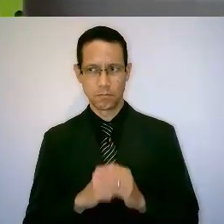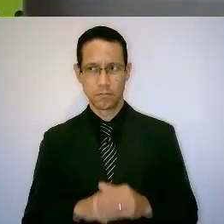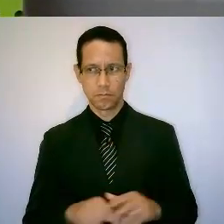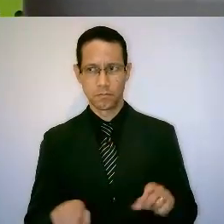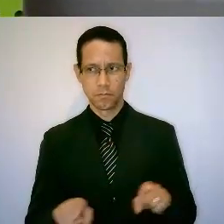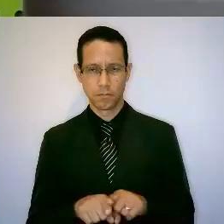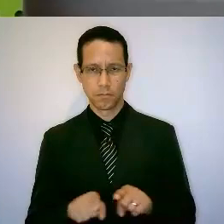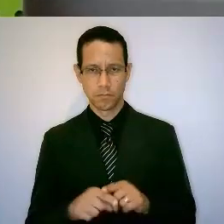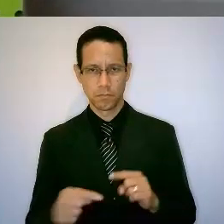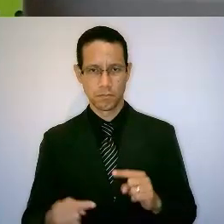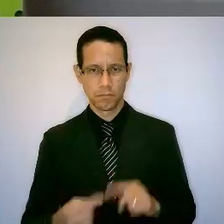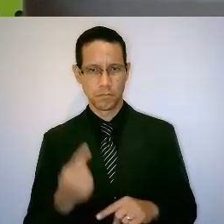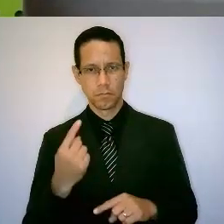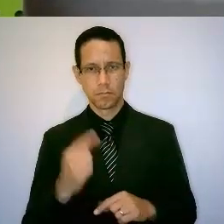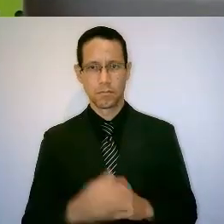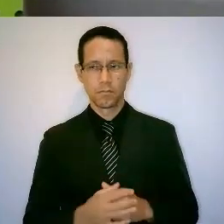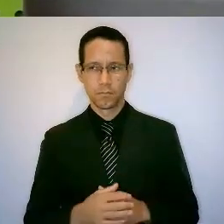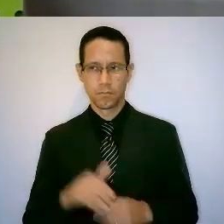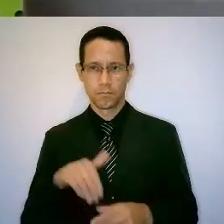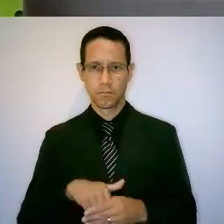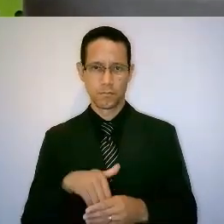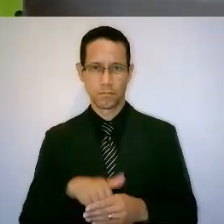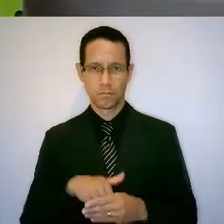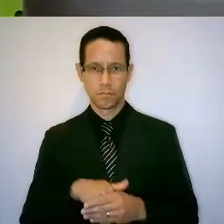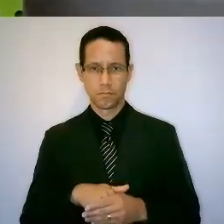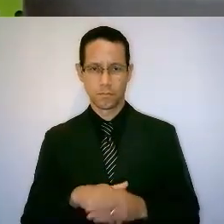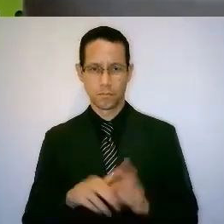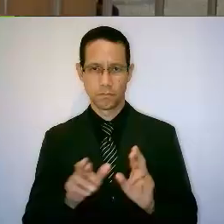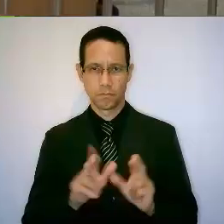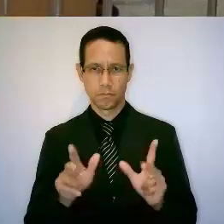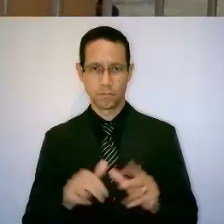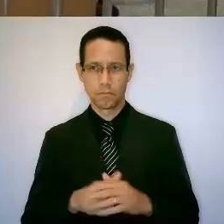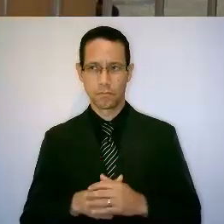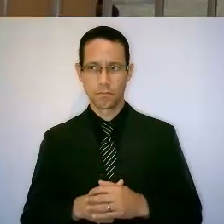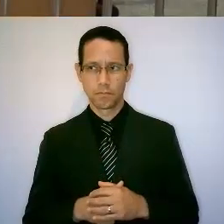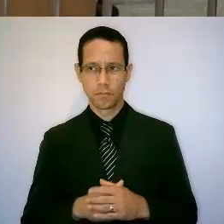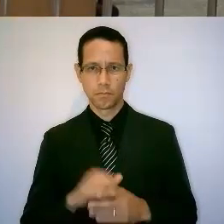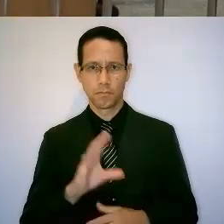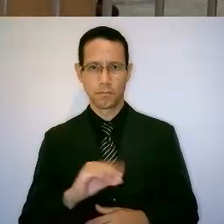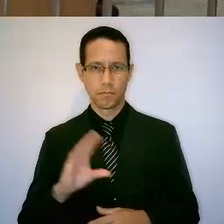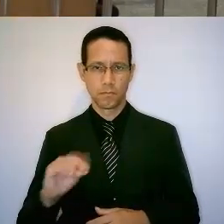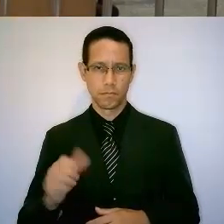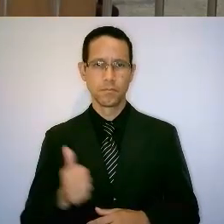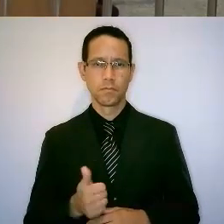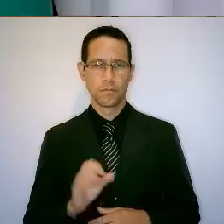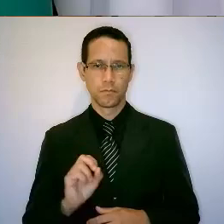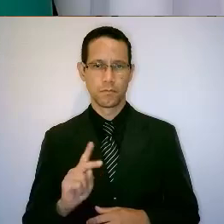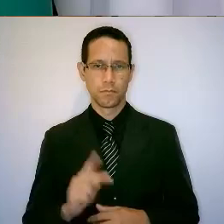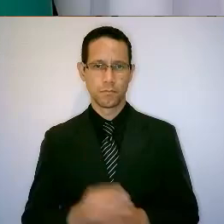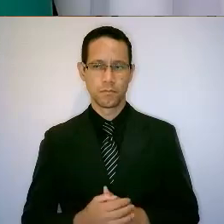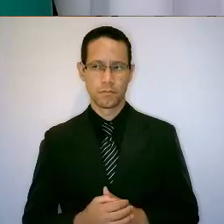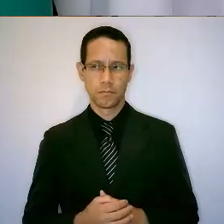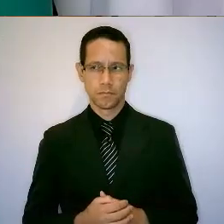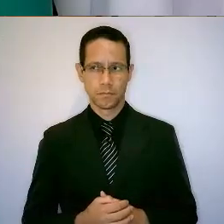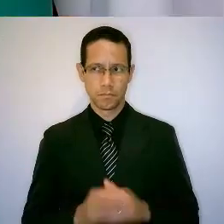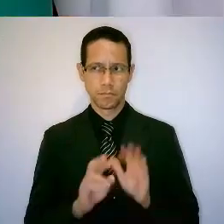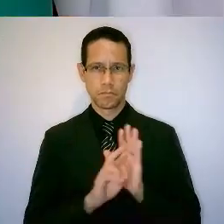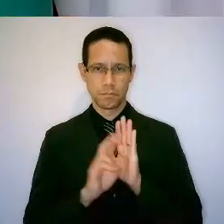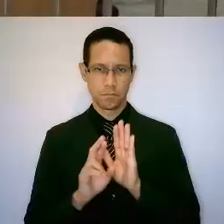então Ana cláudiadas e da minha relatoria alguma